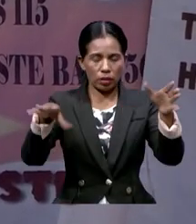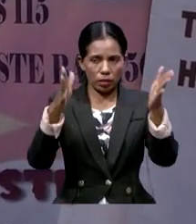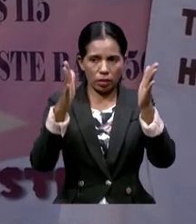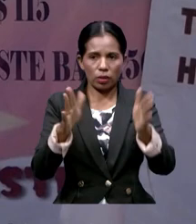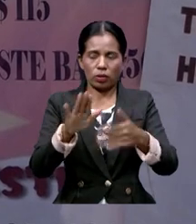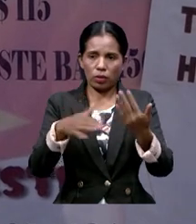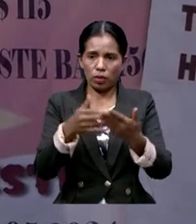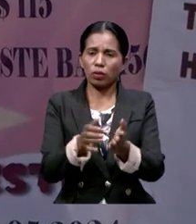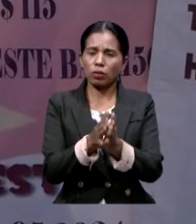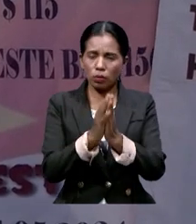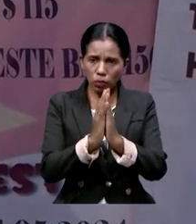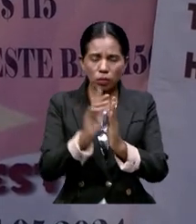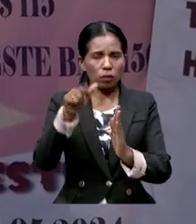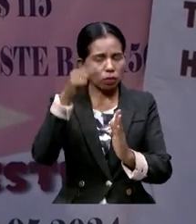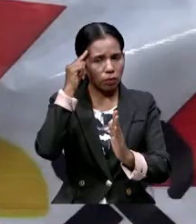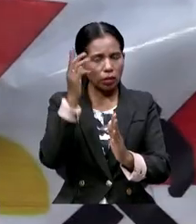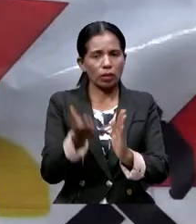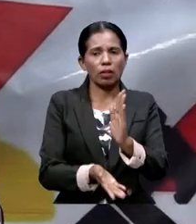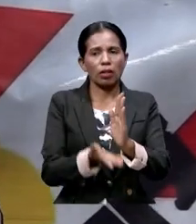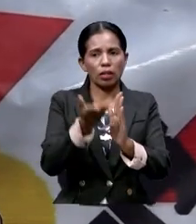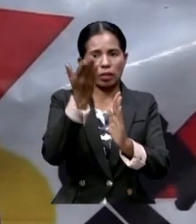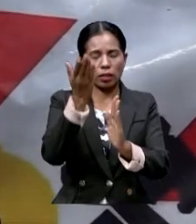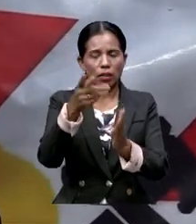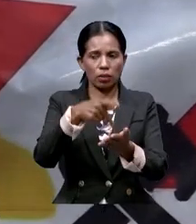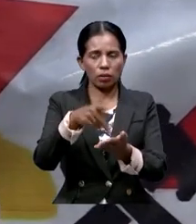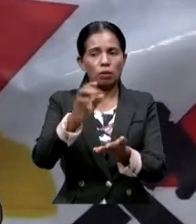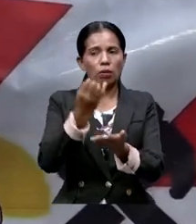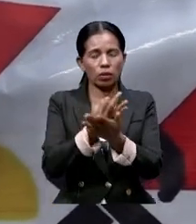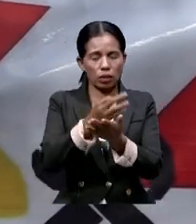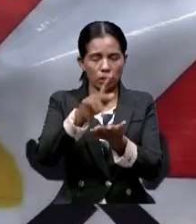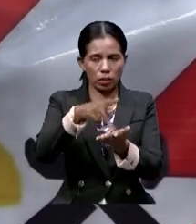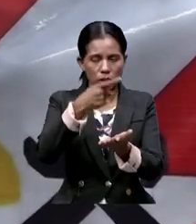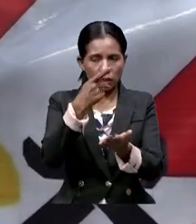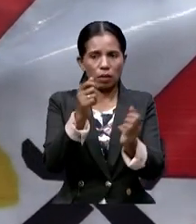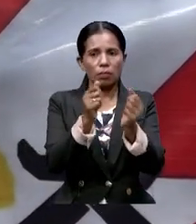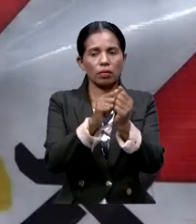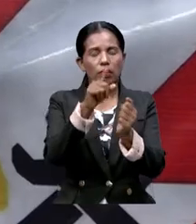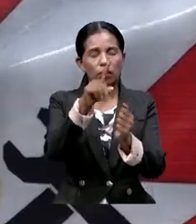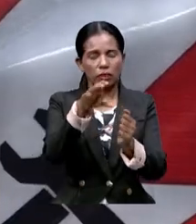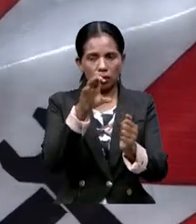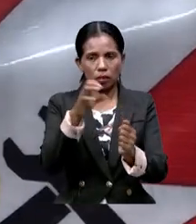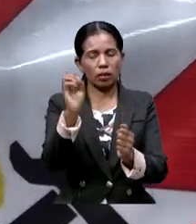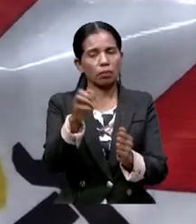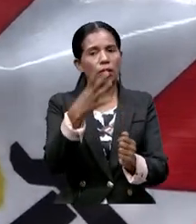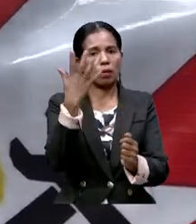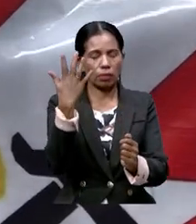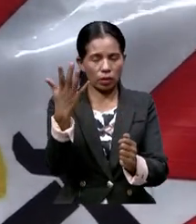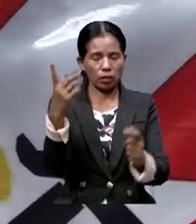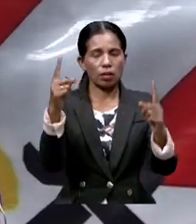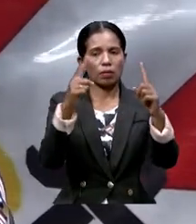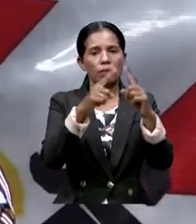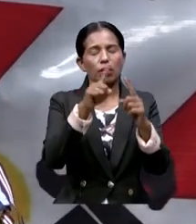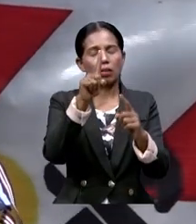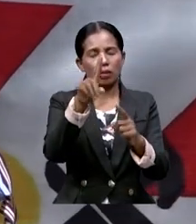sira exige governo atu hasai salário mínimo husi dólar atus ida sanulo rasin lima ba dólar